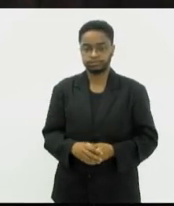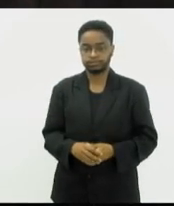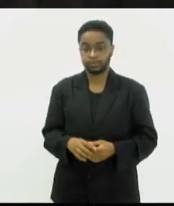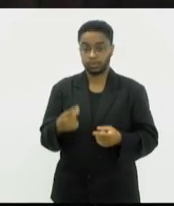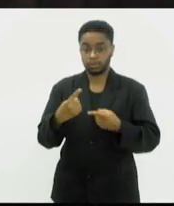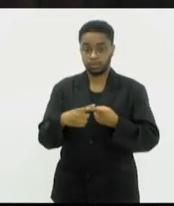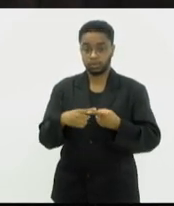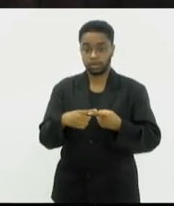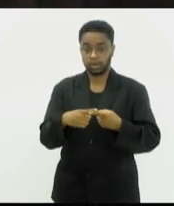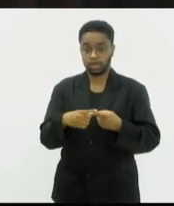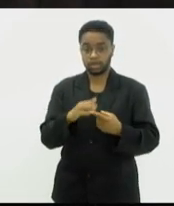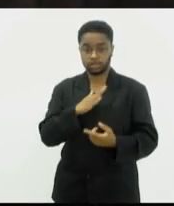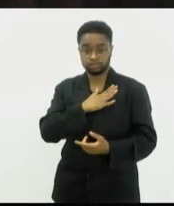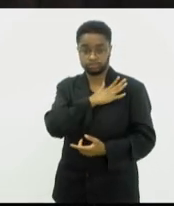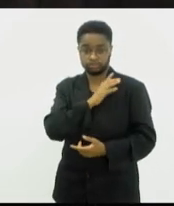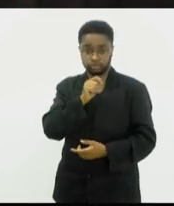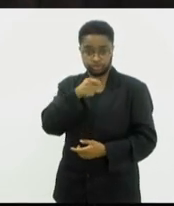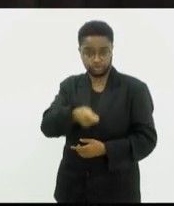Ditadura